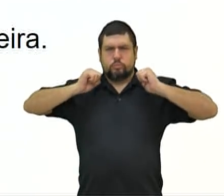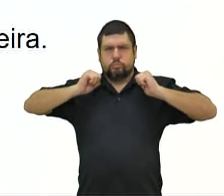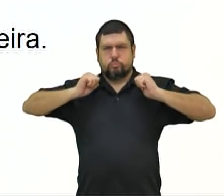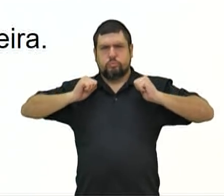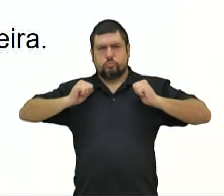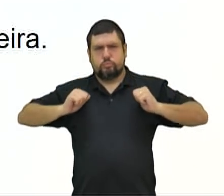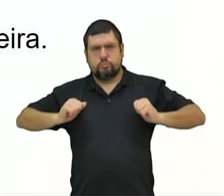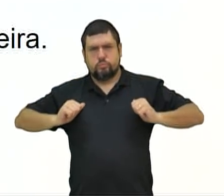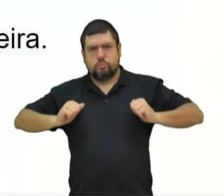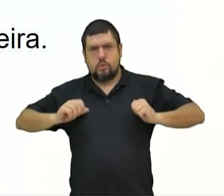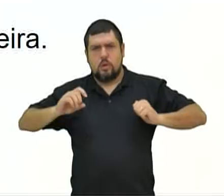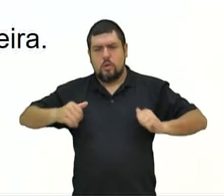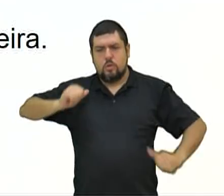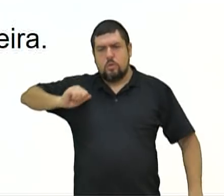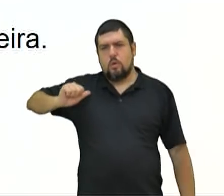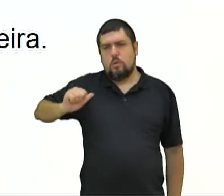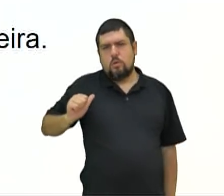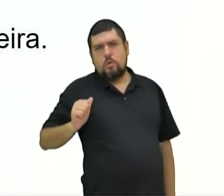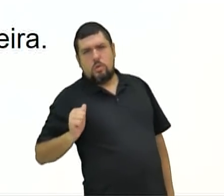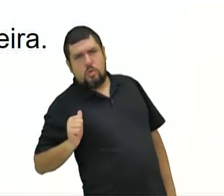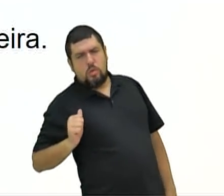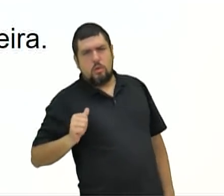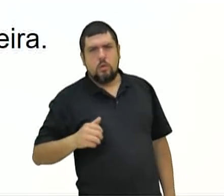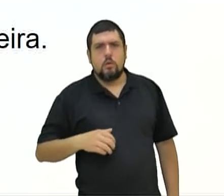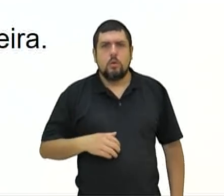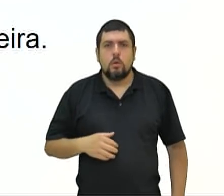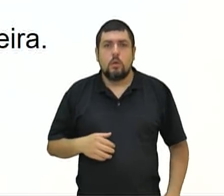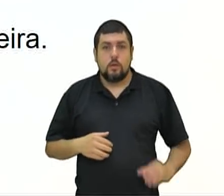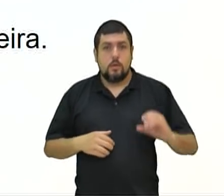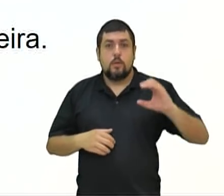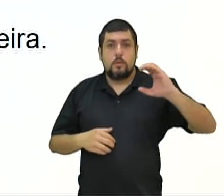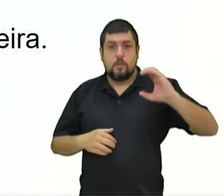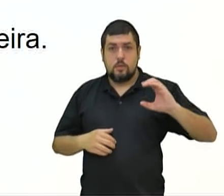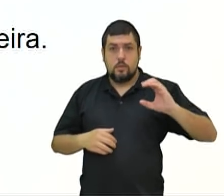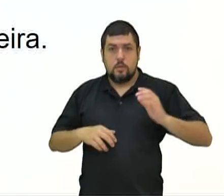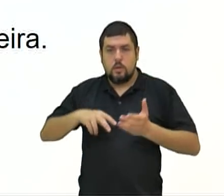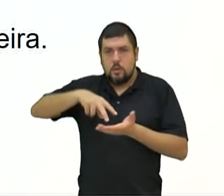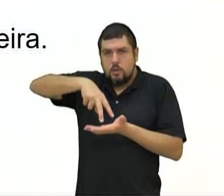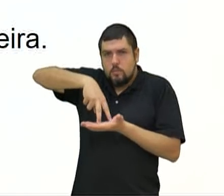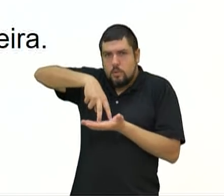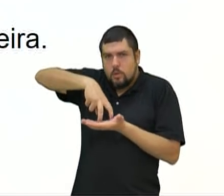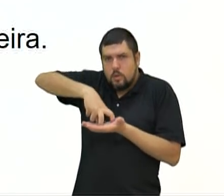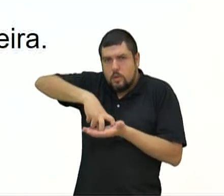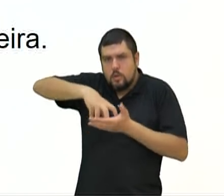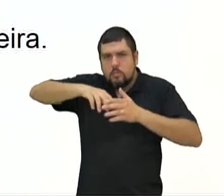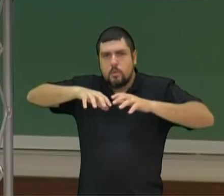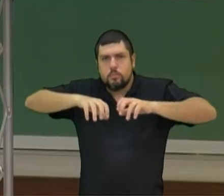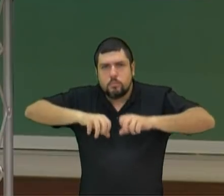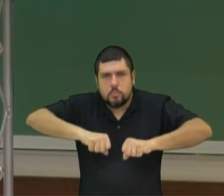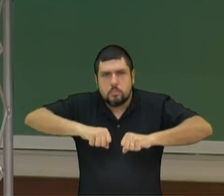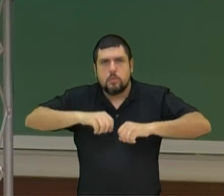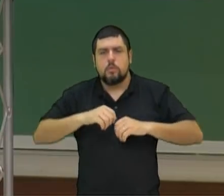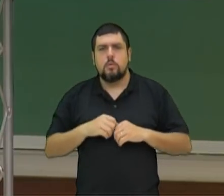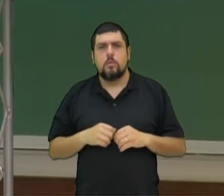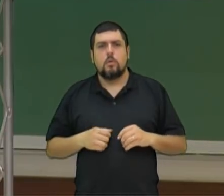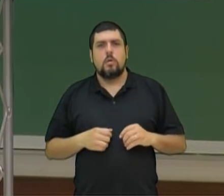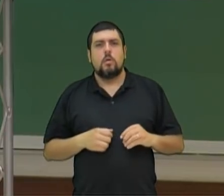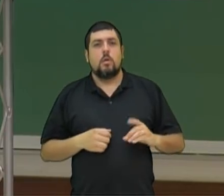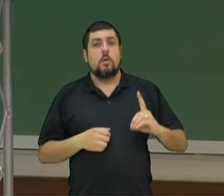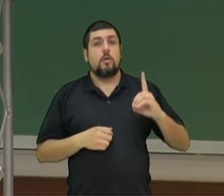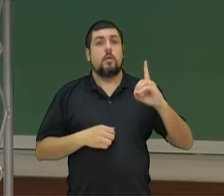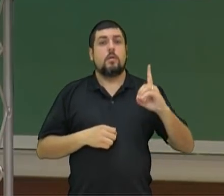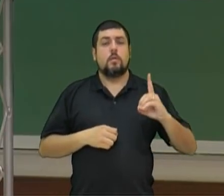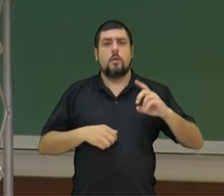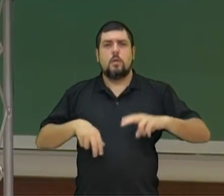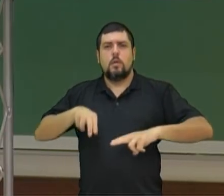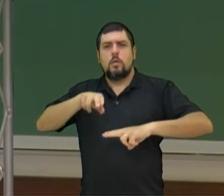apoiando-se em apenas um lado do corpo. Letra C, abaixar-se dobrando os joelhos. Ou letra D, sentar-se apoiando